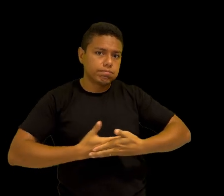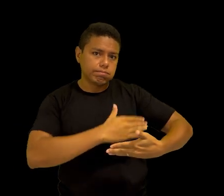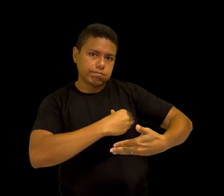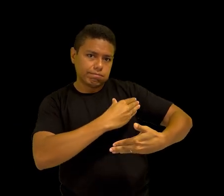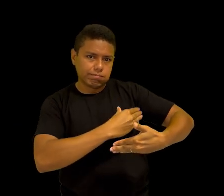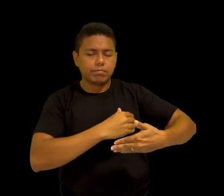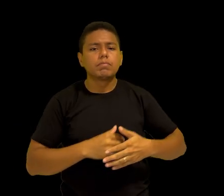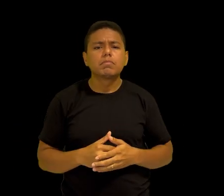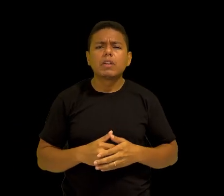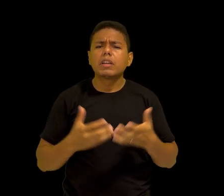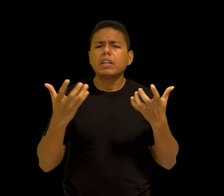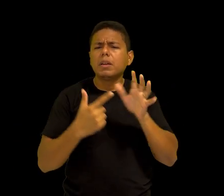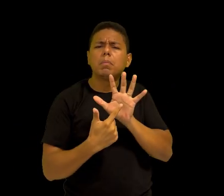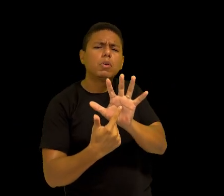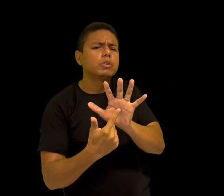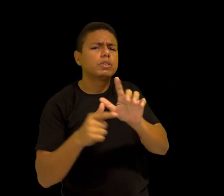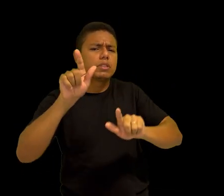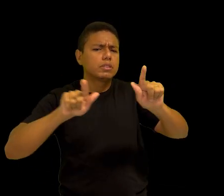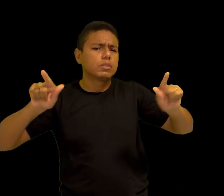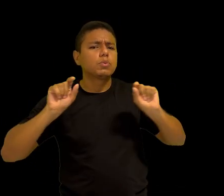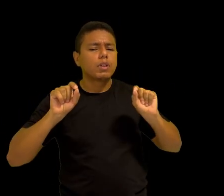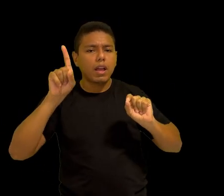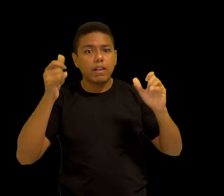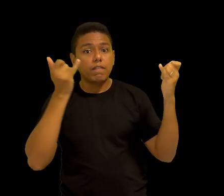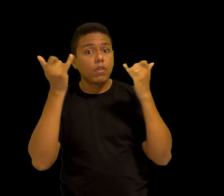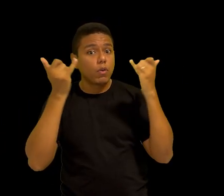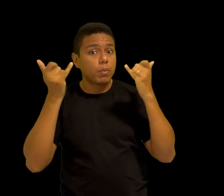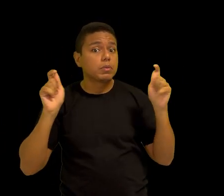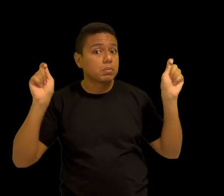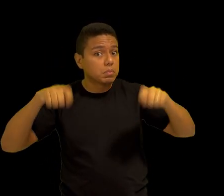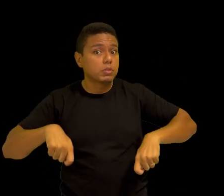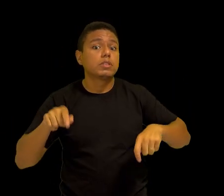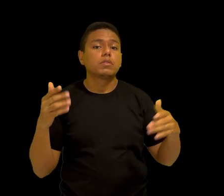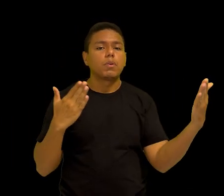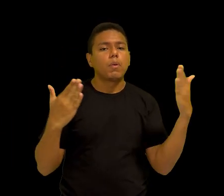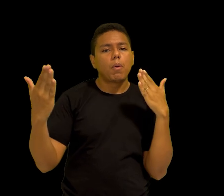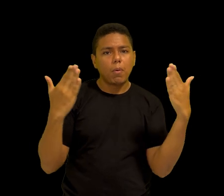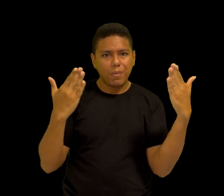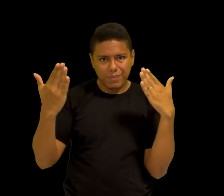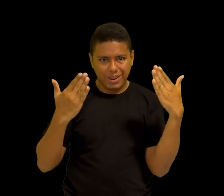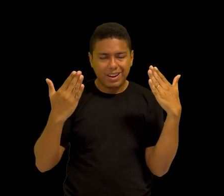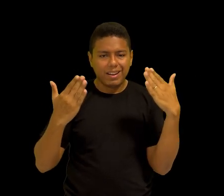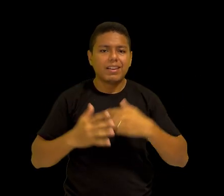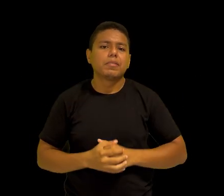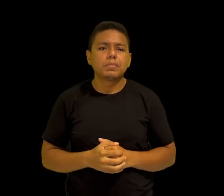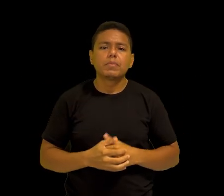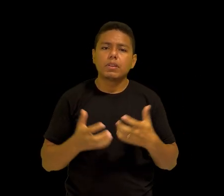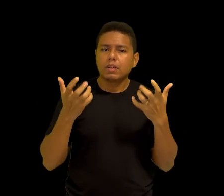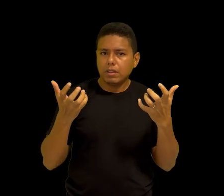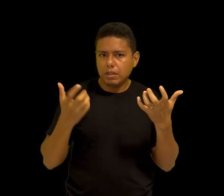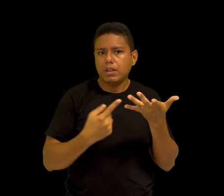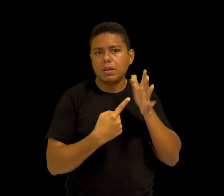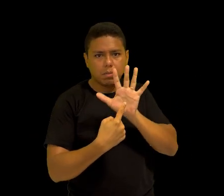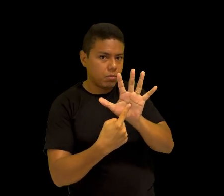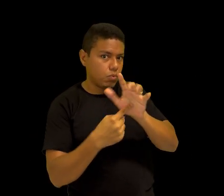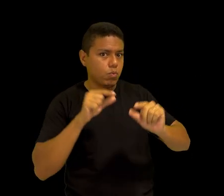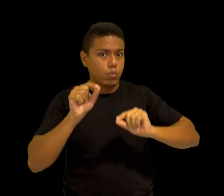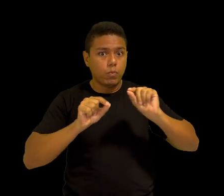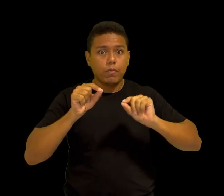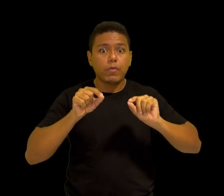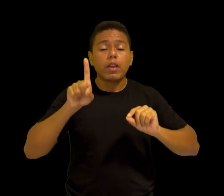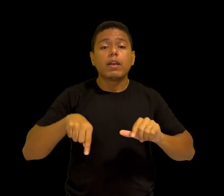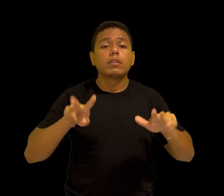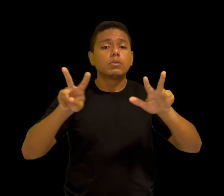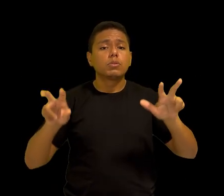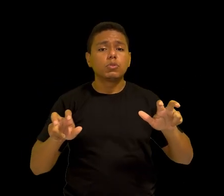queria valorizar nesse gráfico para vocês, esses são indicadores que são os possíveis de serem comparados entre os 2 estudos. E o que eu queria valorizar para vocês